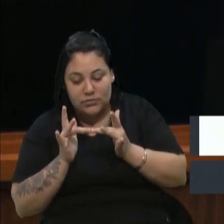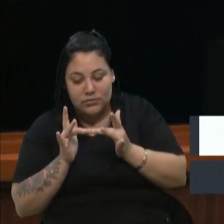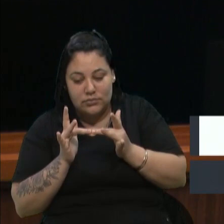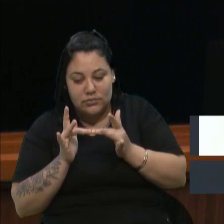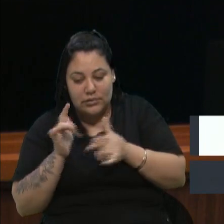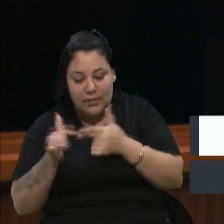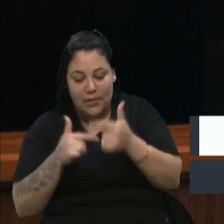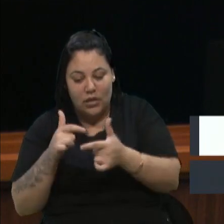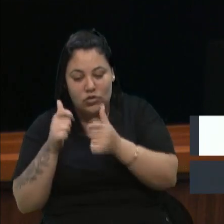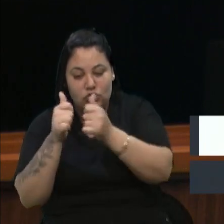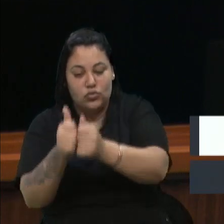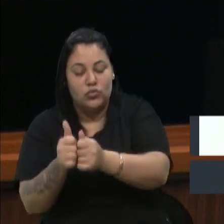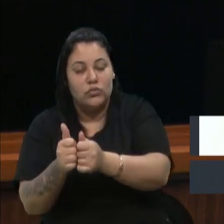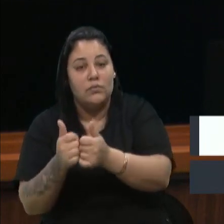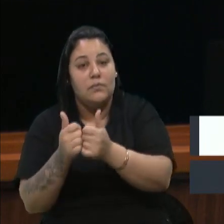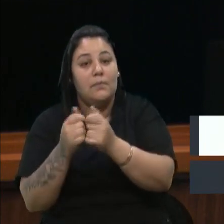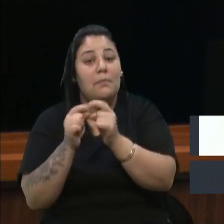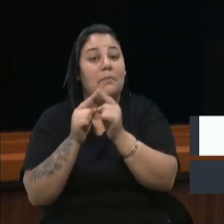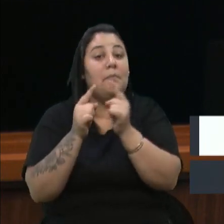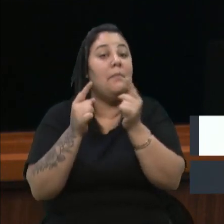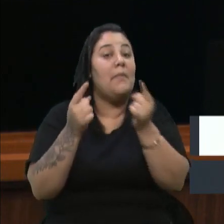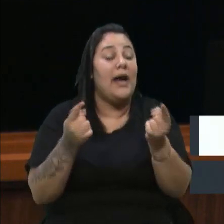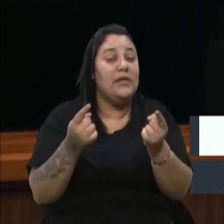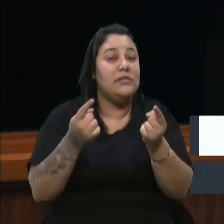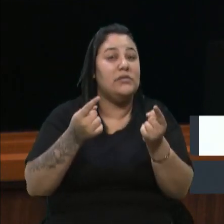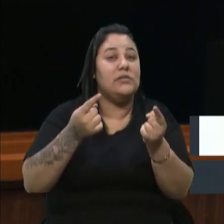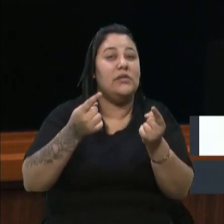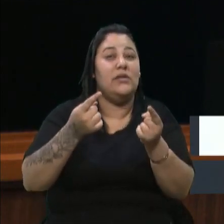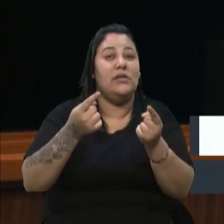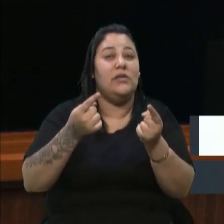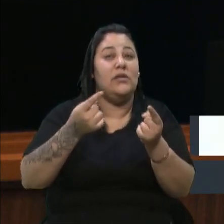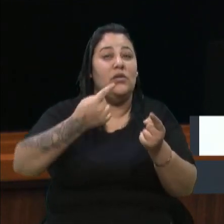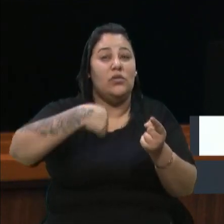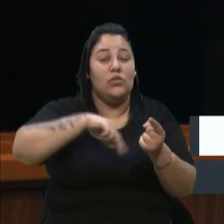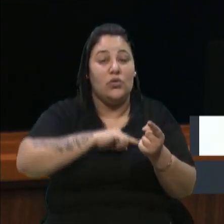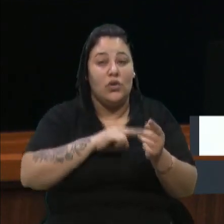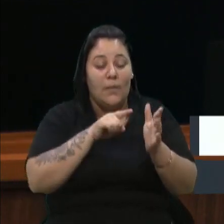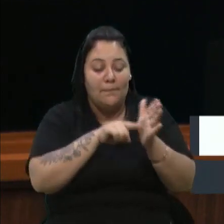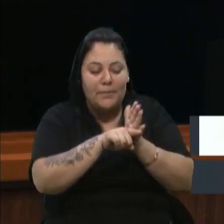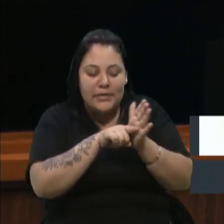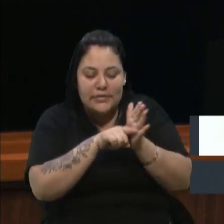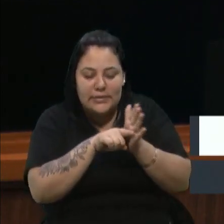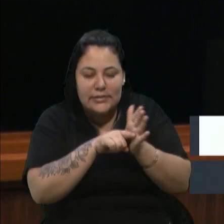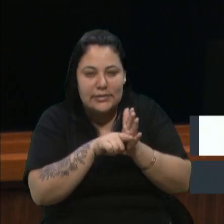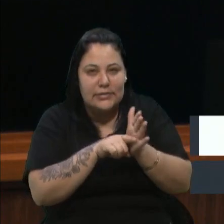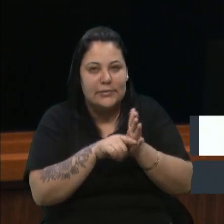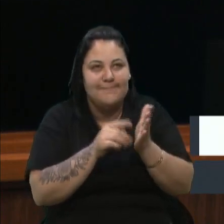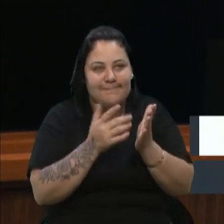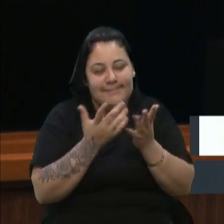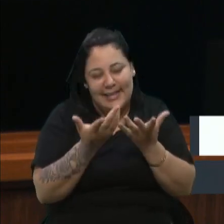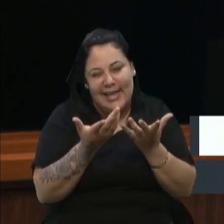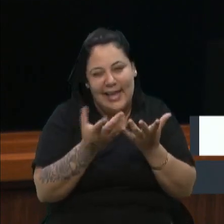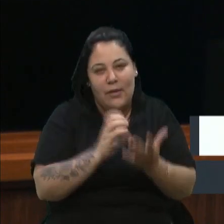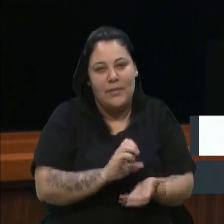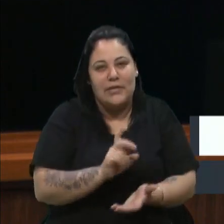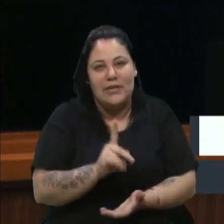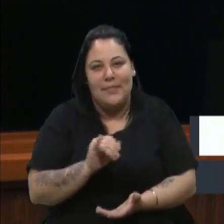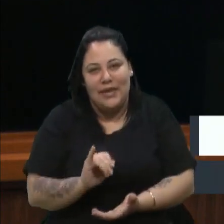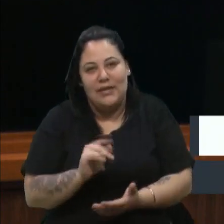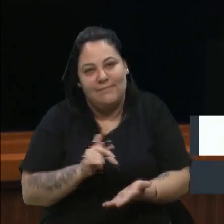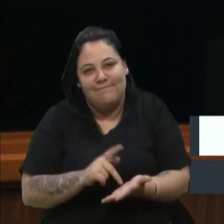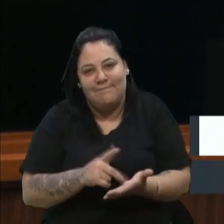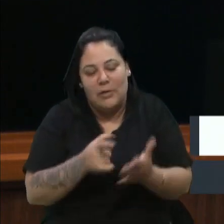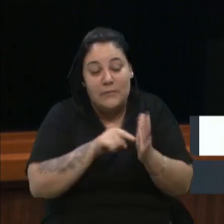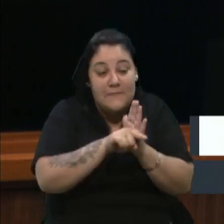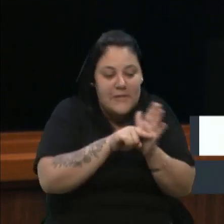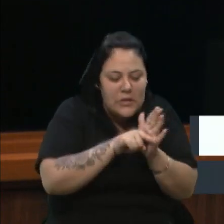com ele, mas nossa investigação, se é uma CPI, né?